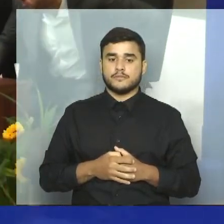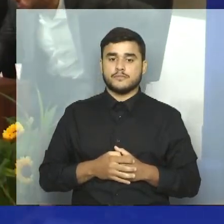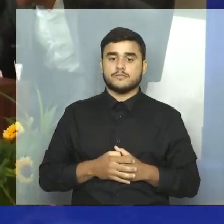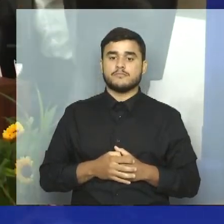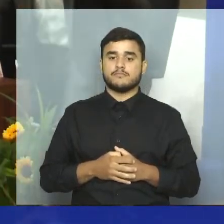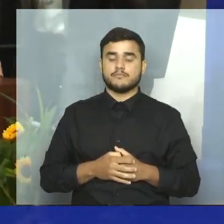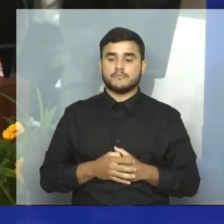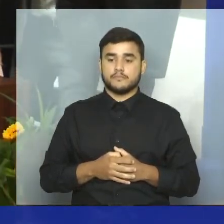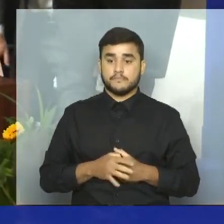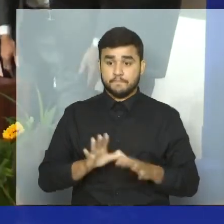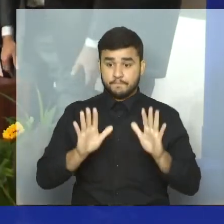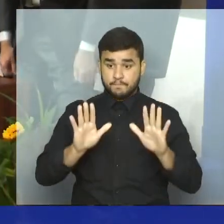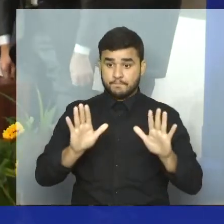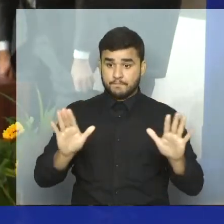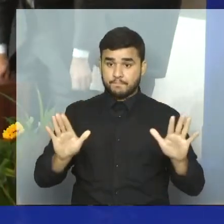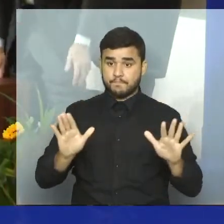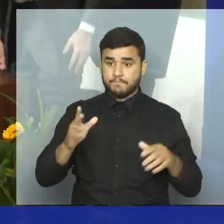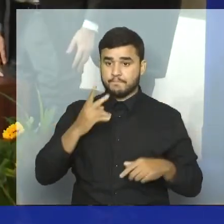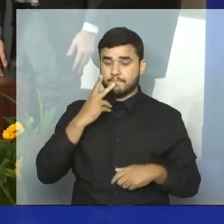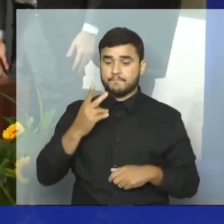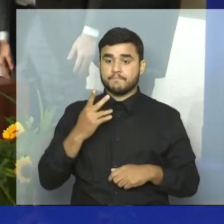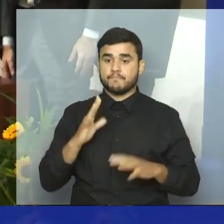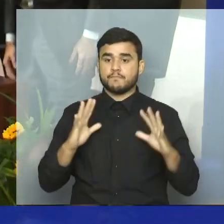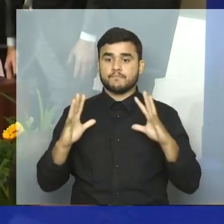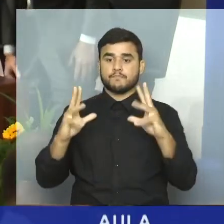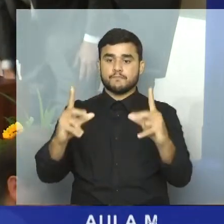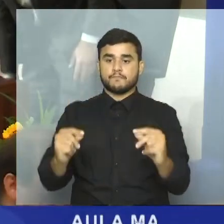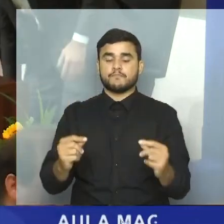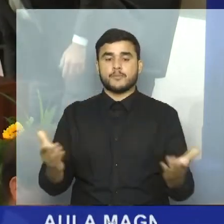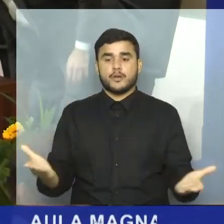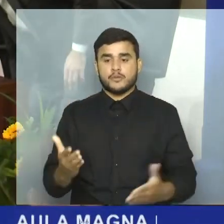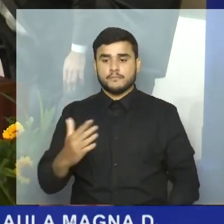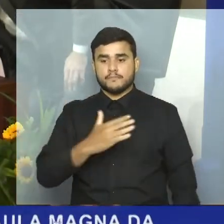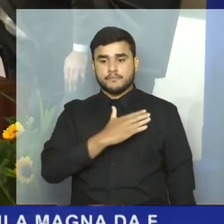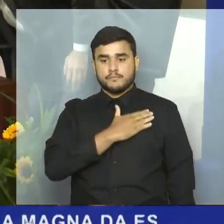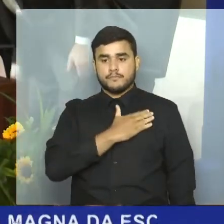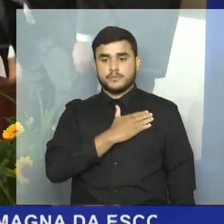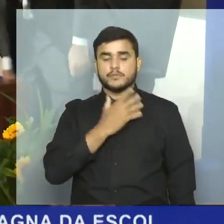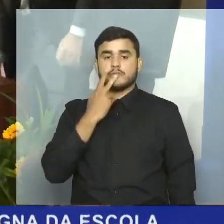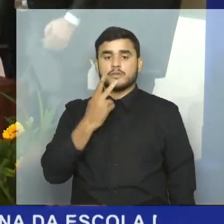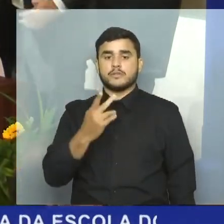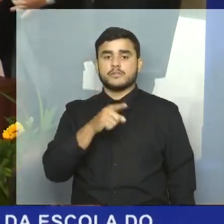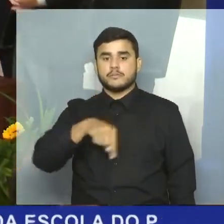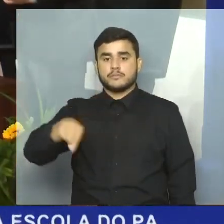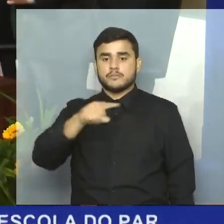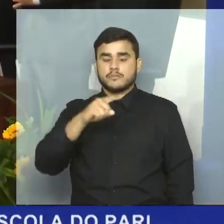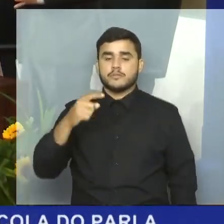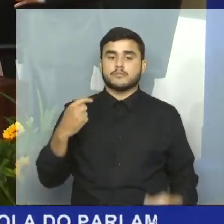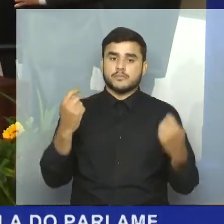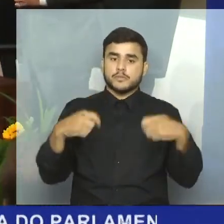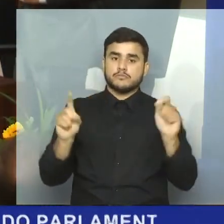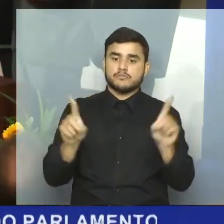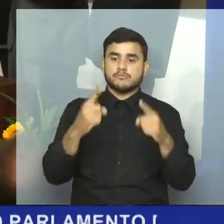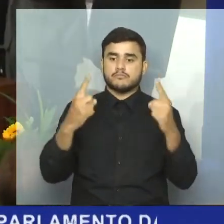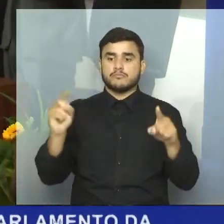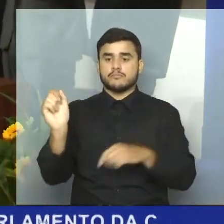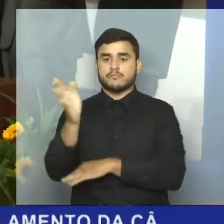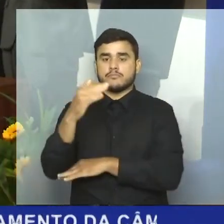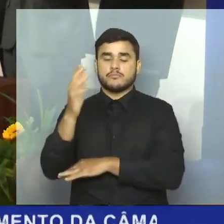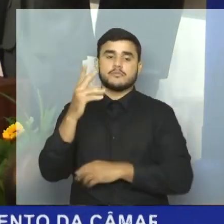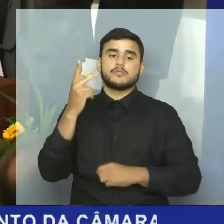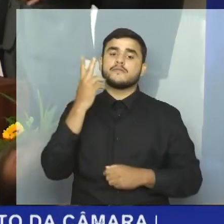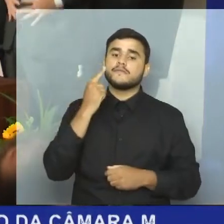Ainda não terminamos, só convidamos a todos para, em posição de respeito, acompanharmos o hino oficial da